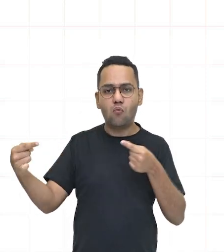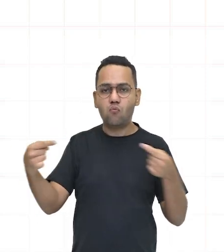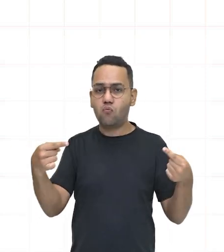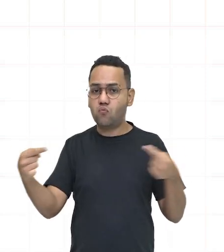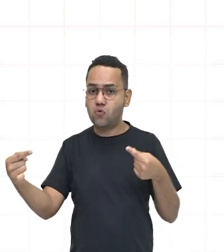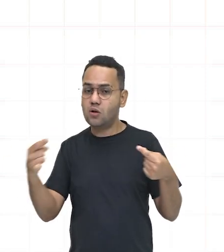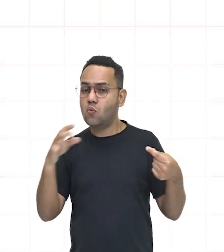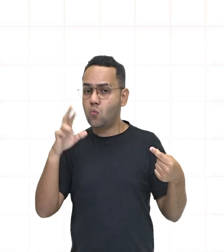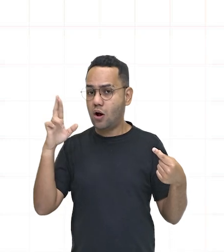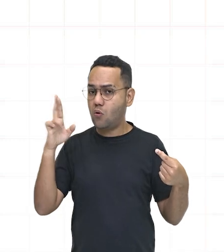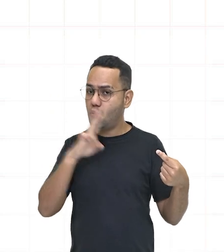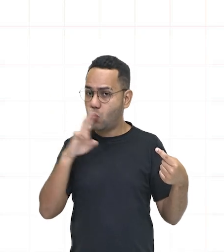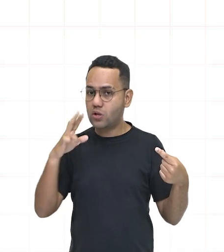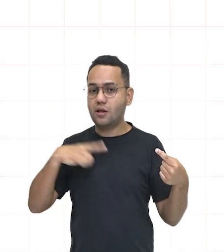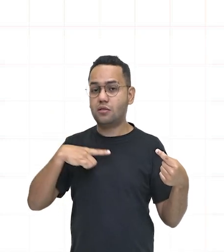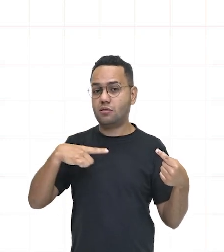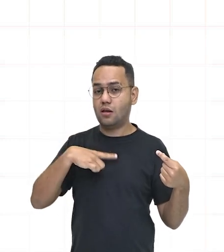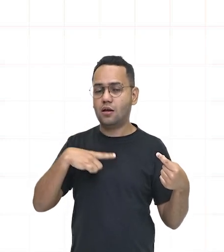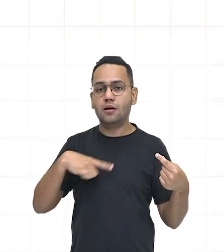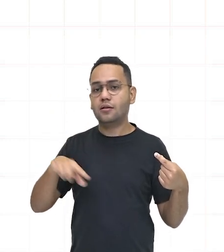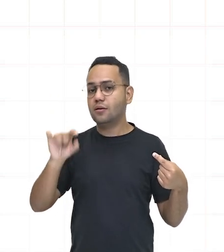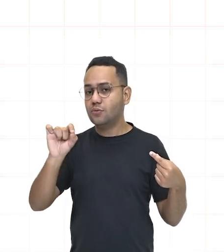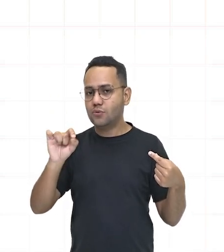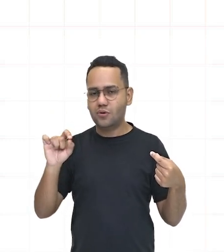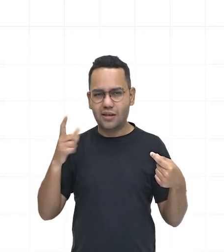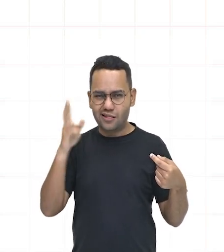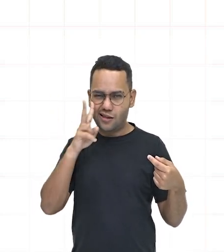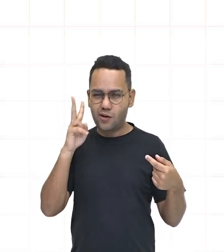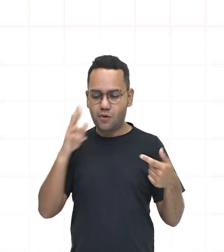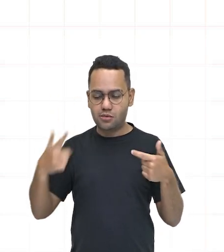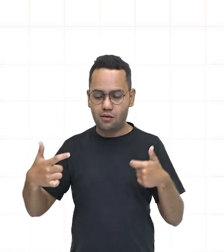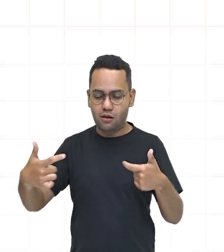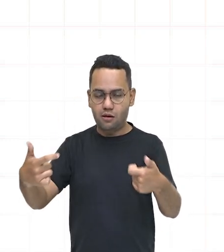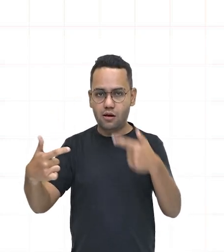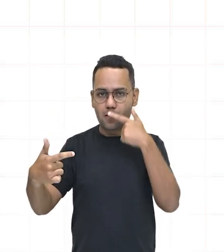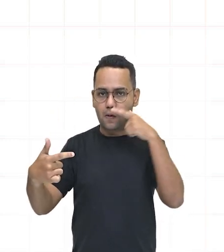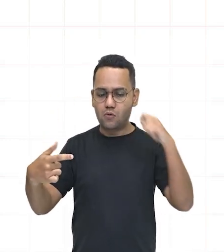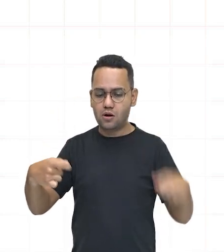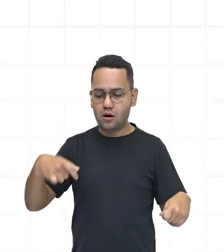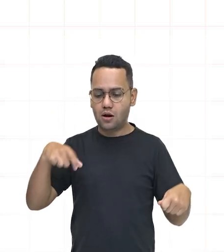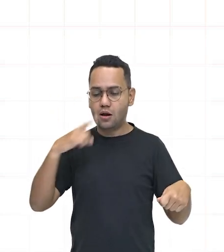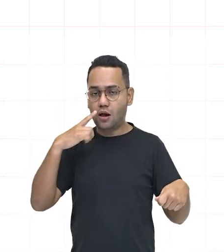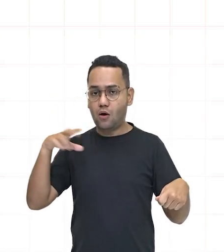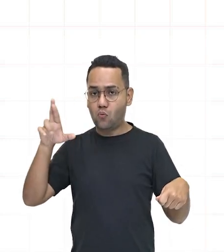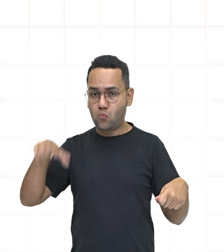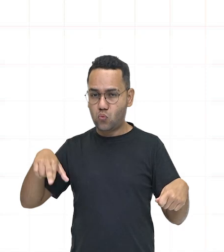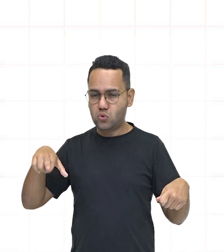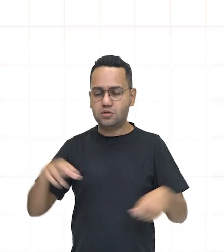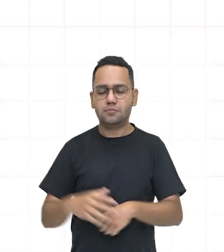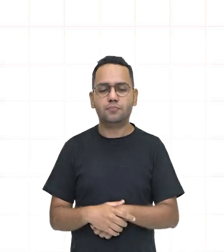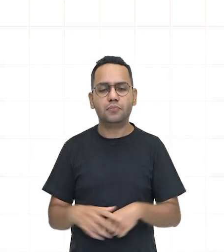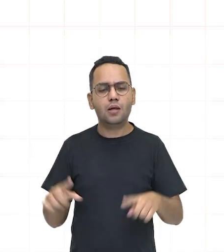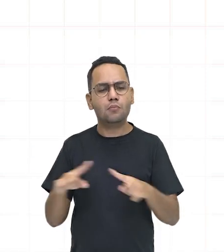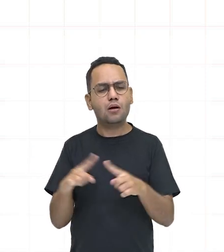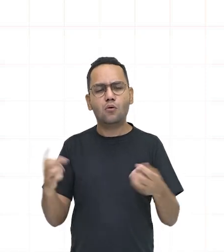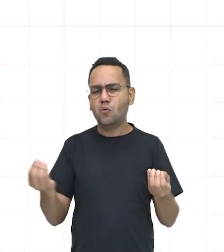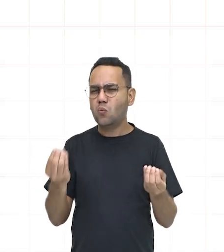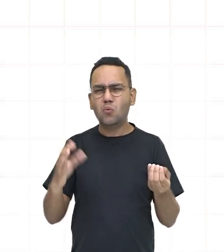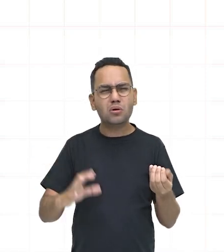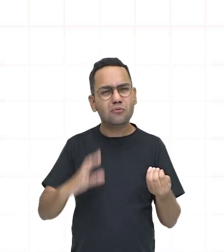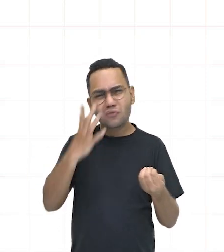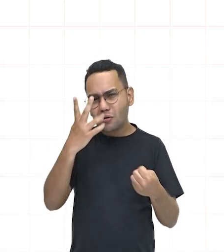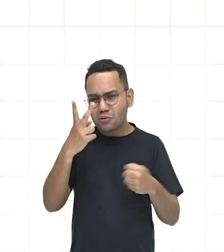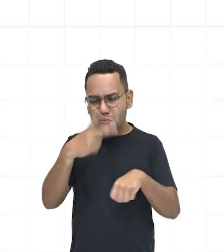né, que acaba tendo aí essa guerra entre a Rússia e a Ucrânia. Como é que um país ele ainda vai ficar, né, neste